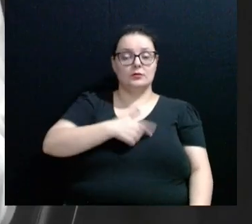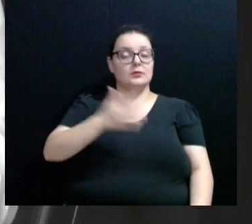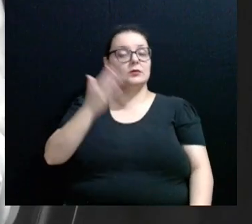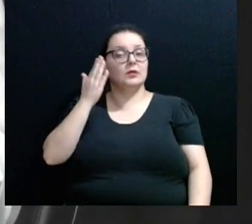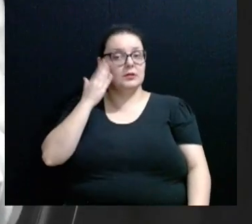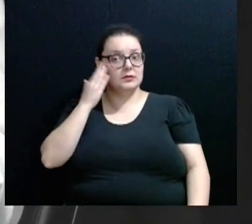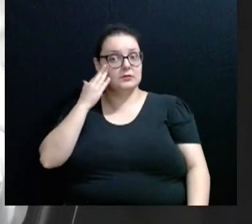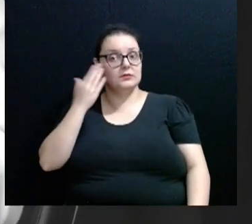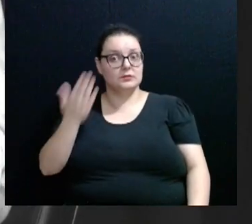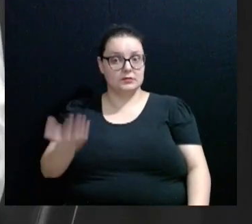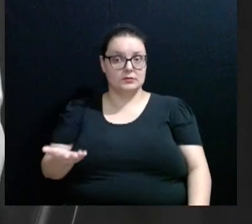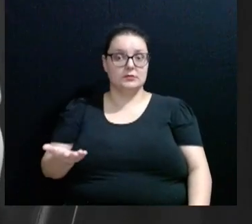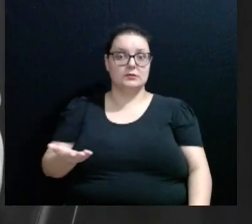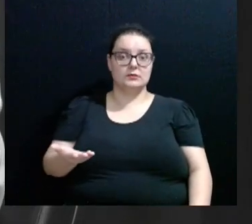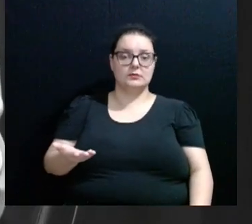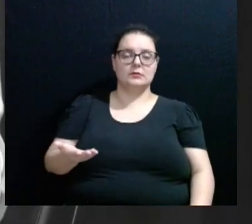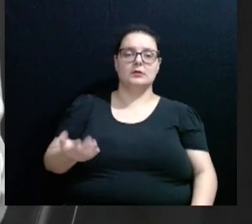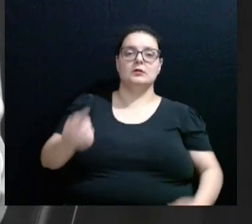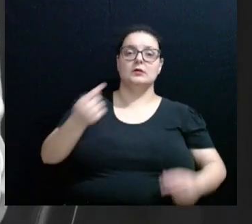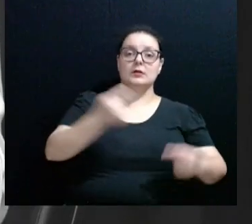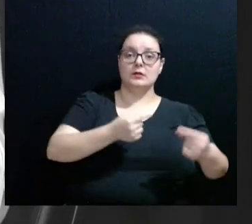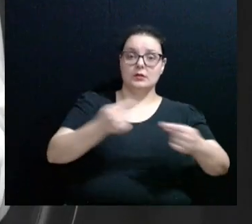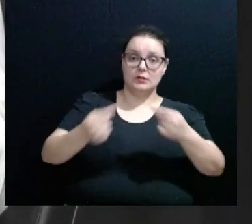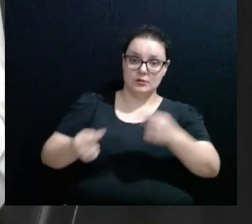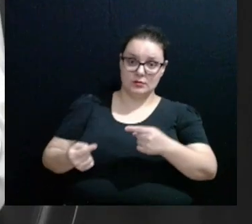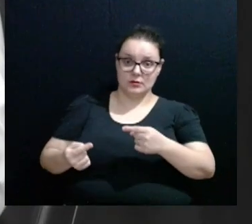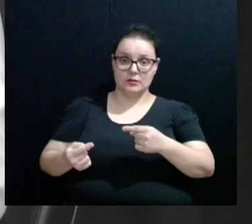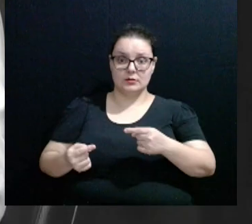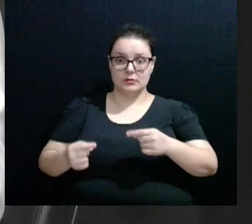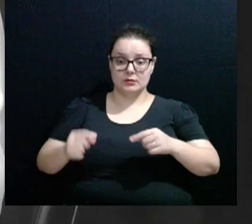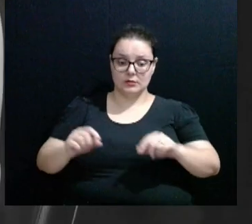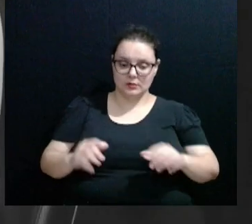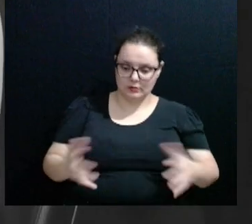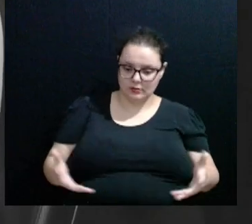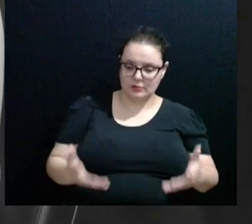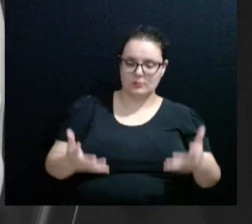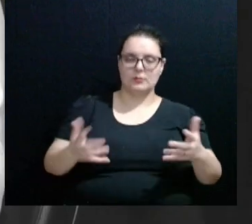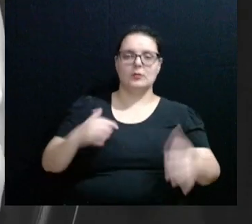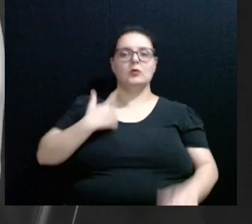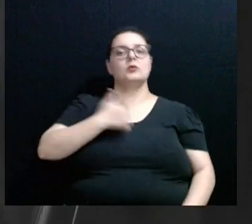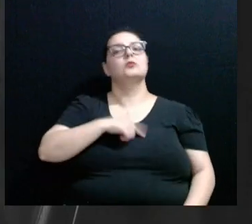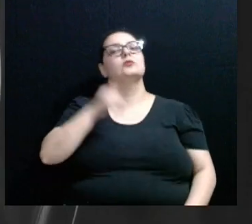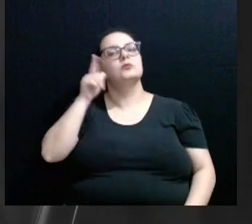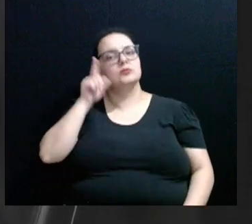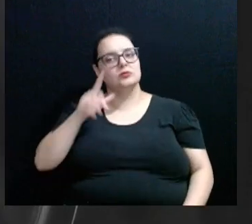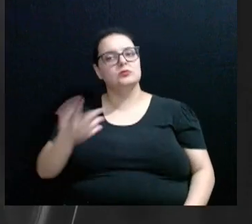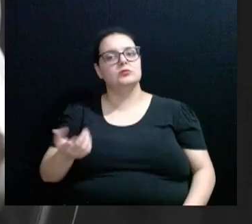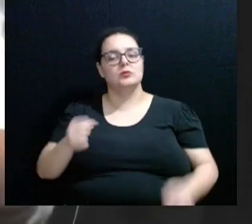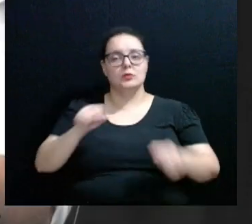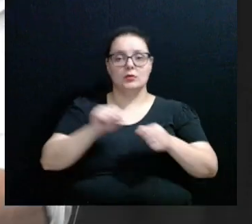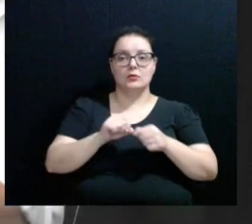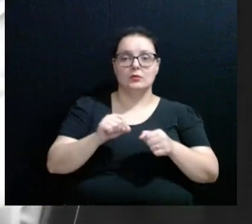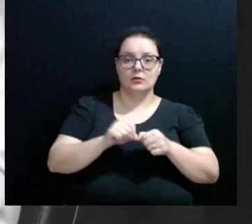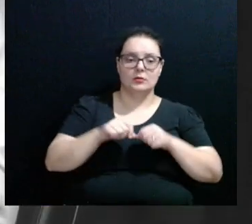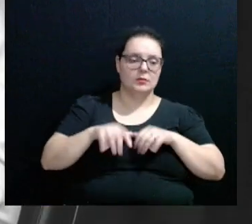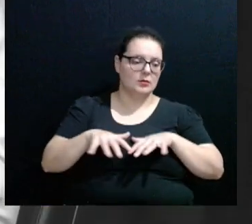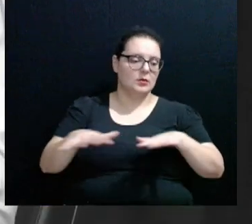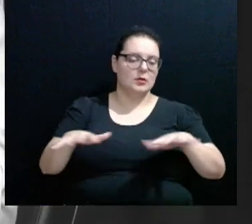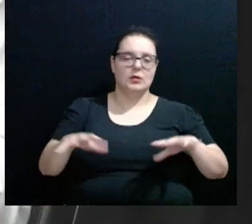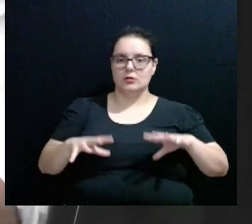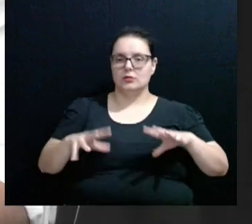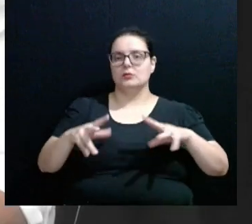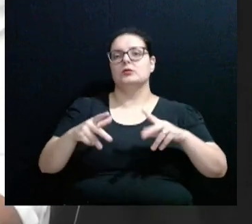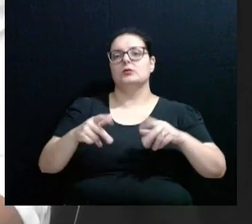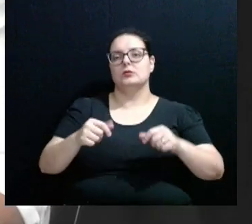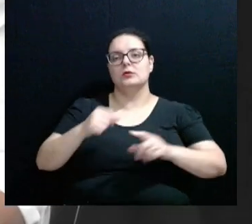a discussão que a gente levantou, a gente conseguiu fazer que ressoasse sobre toda a sociedade